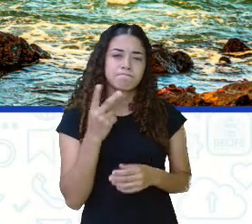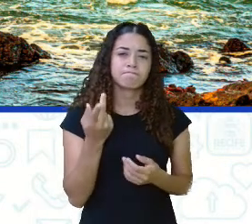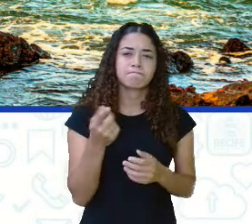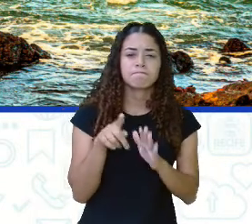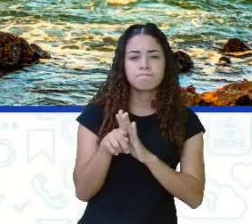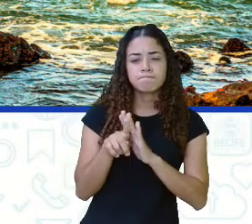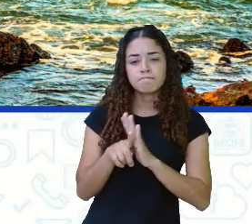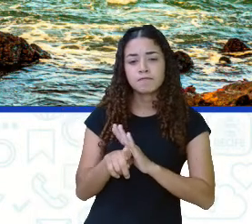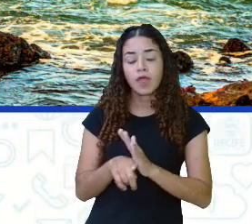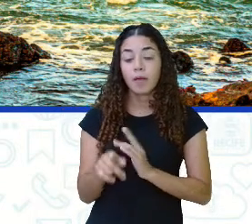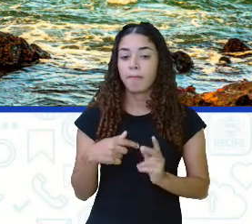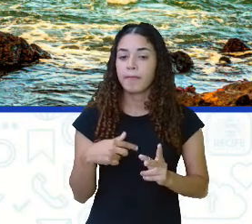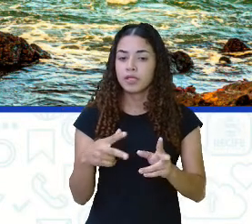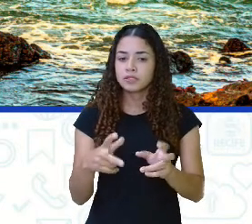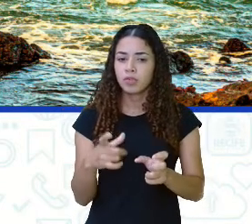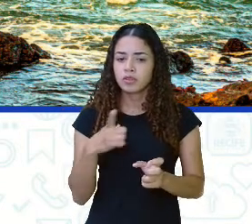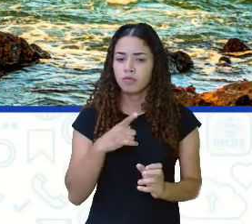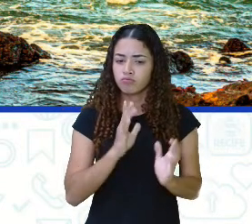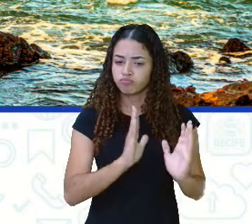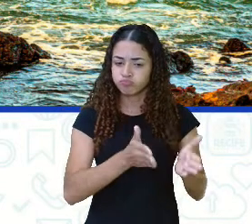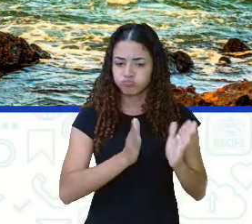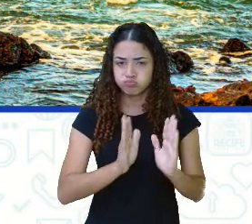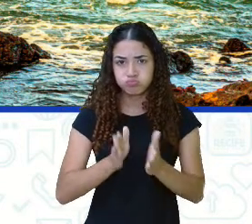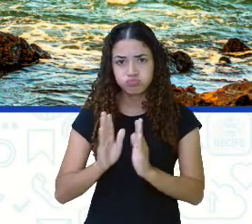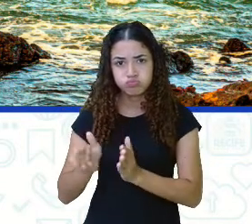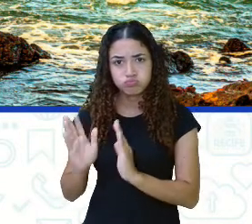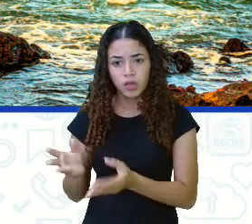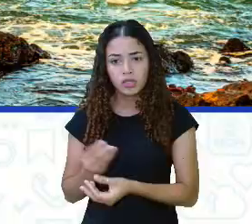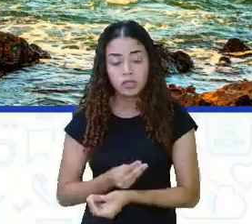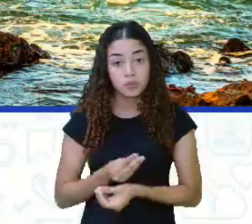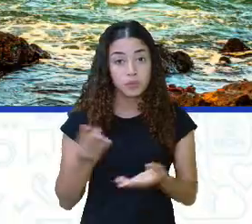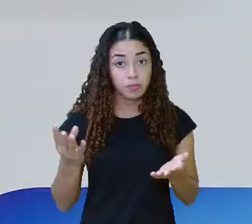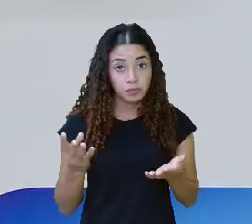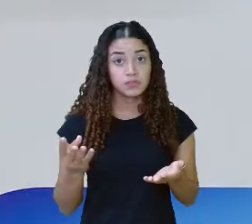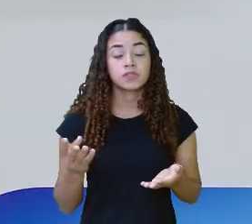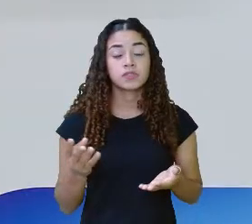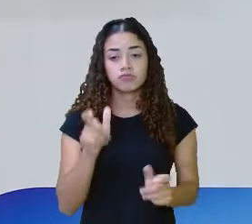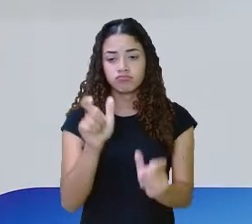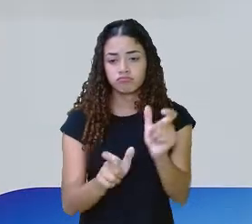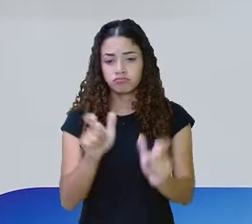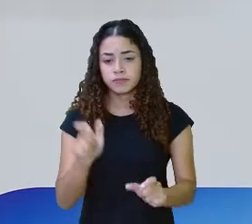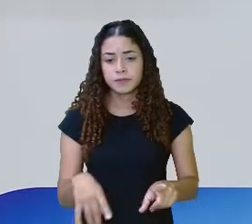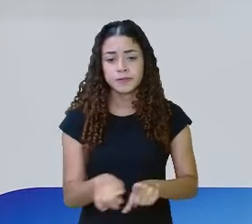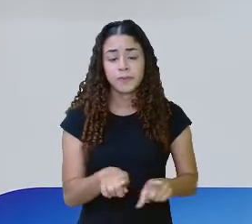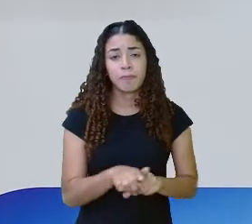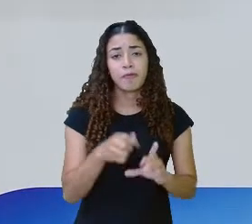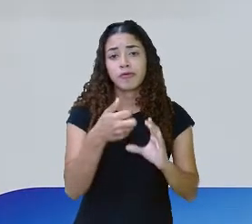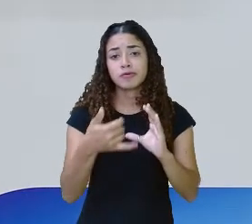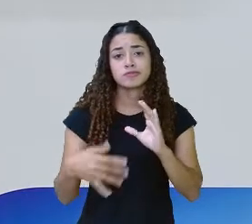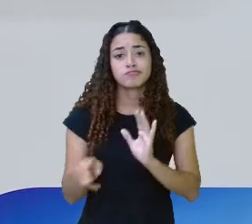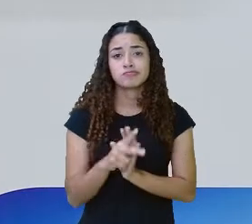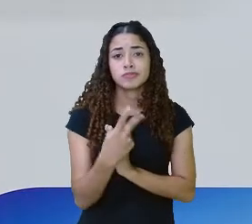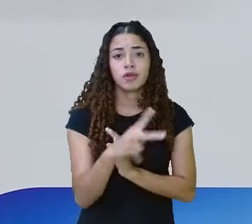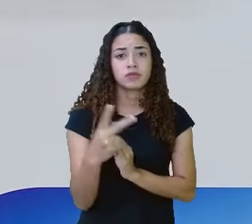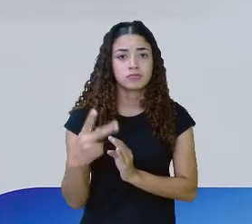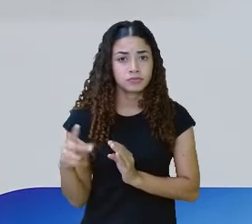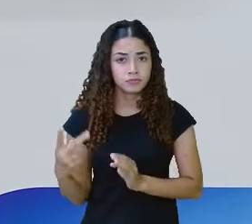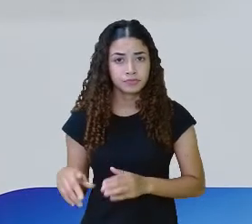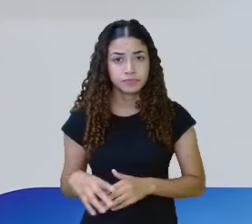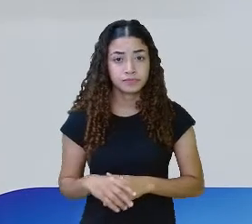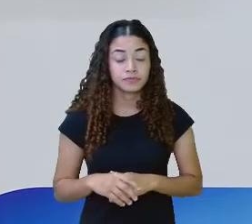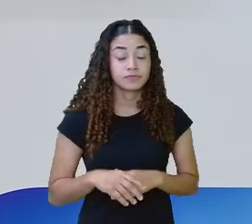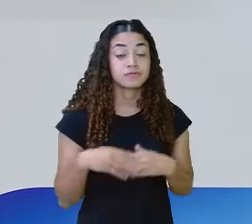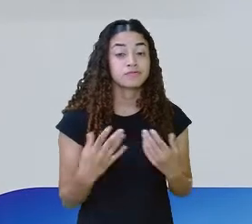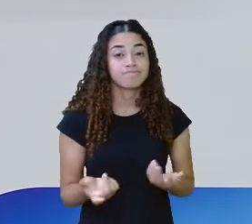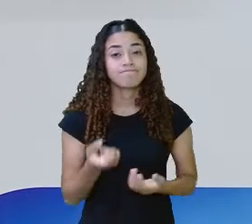percebendo, né, que haviam padrões na distribuição dessas espécies e nas características de cada espécie, tá certo? Então, vê